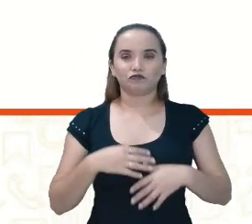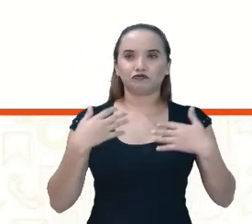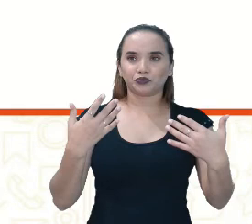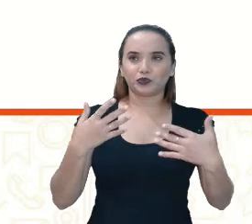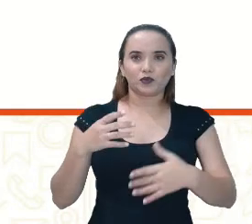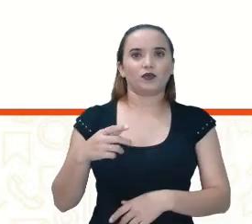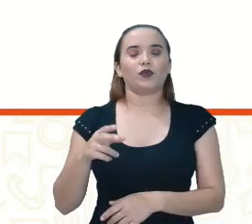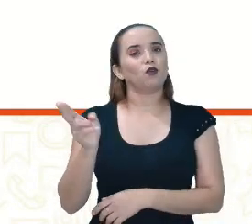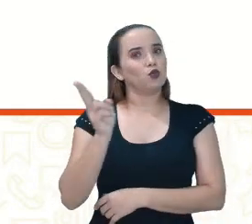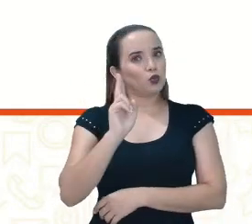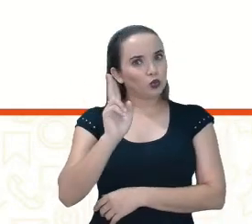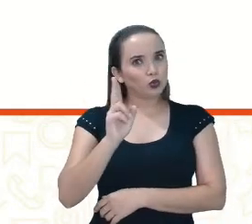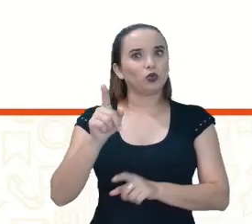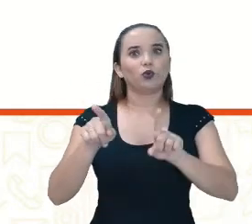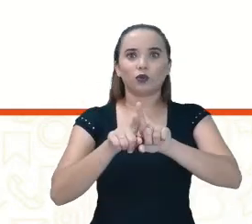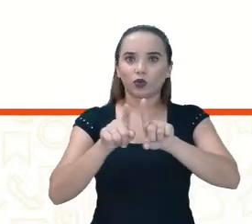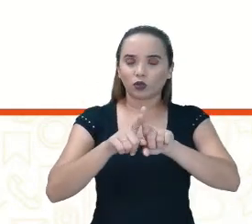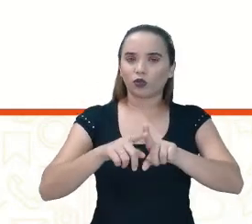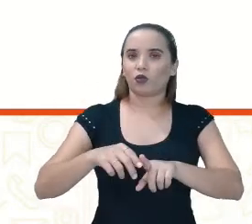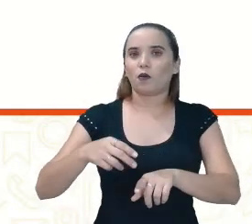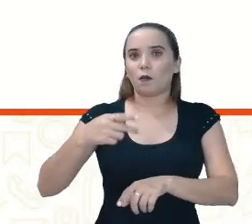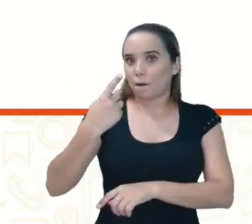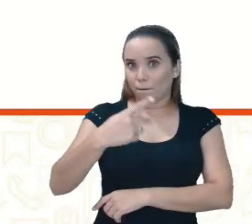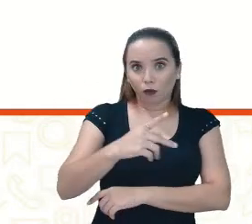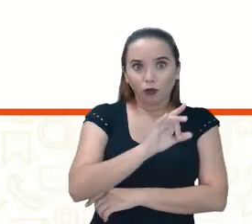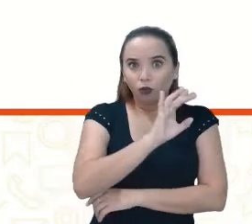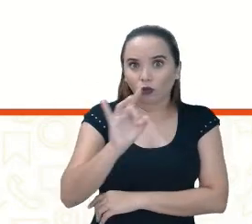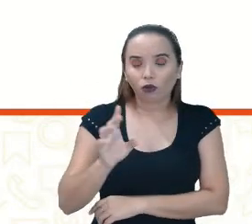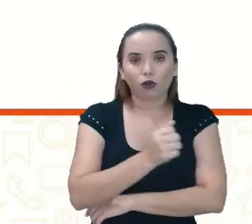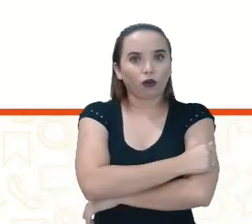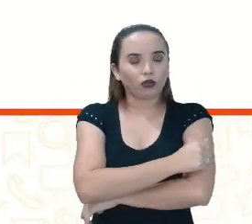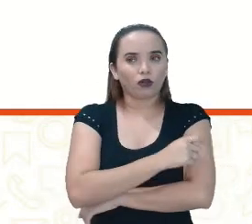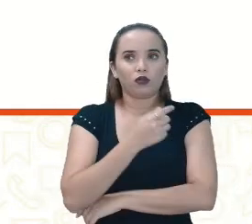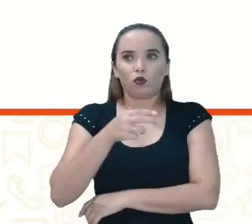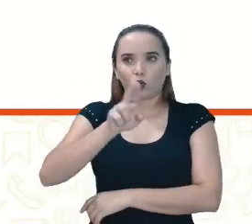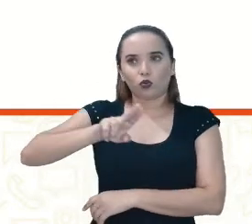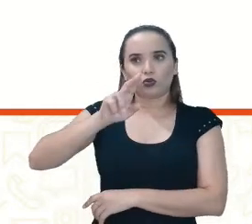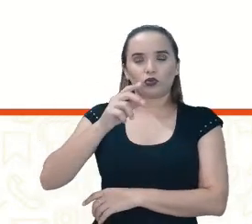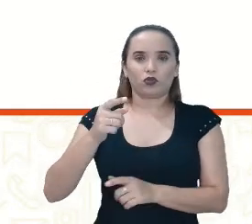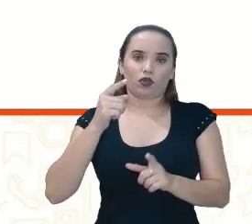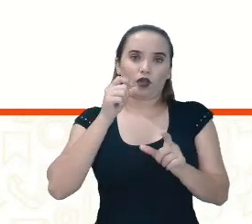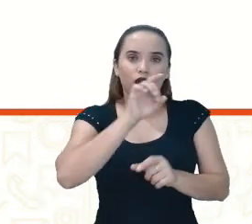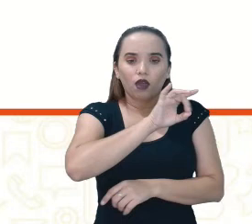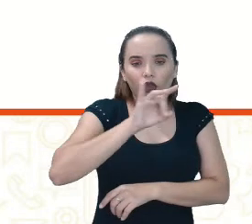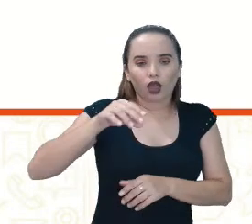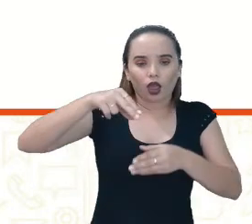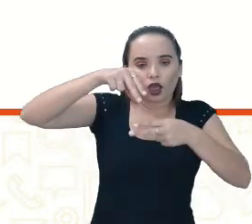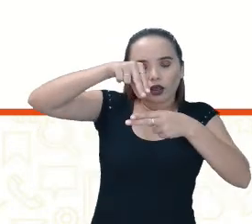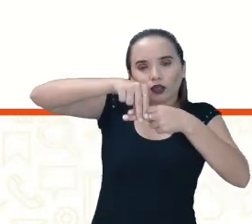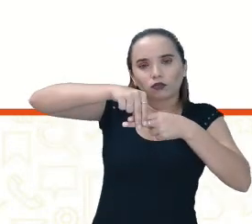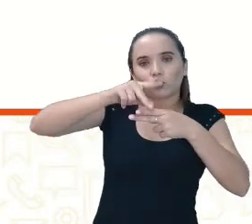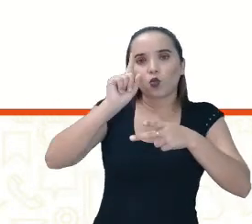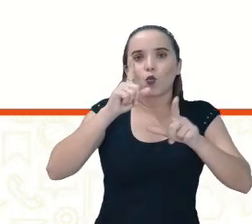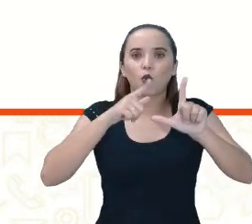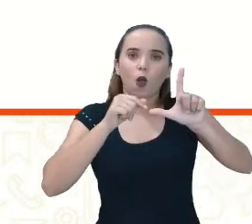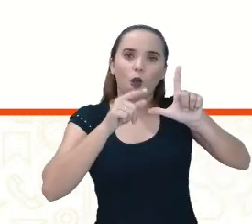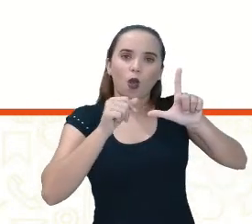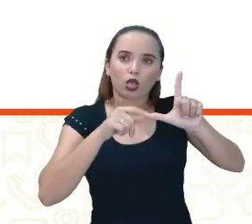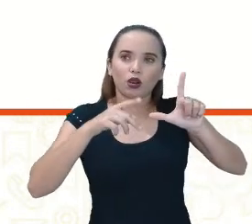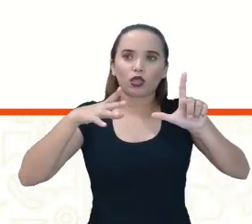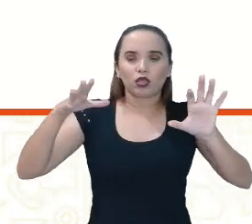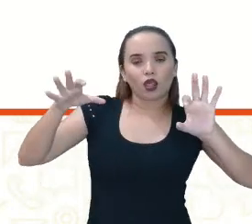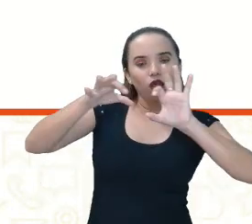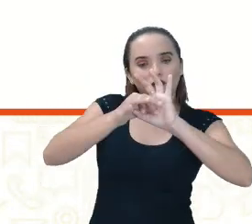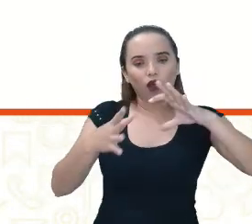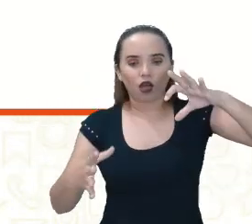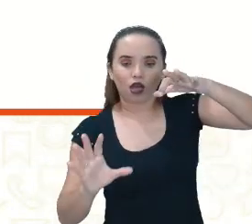Então, como o próprio nome, coloca o nome em cada aprendedor, uma letra, e ele vai associar